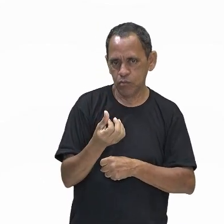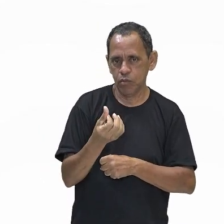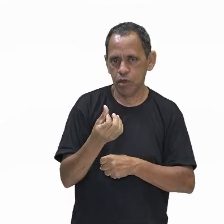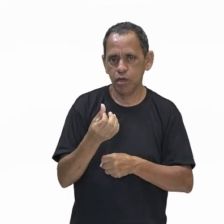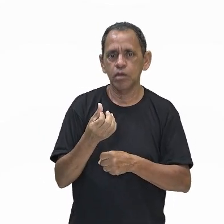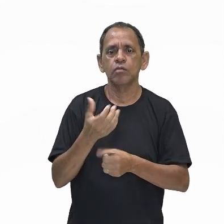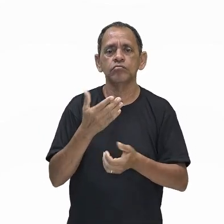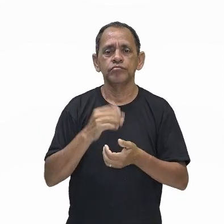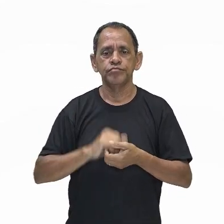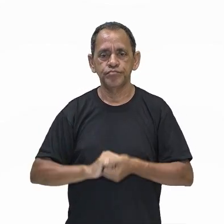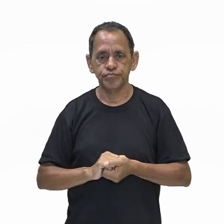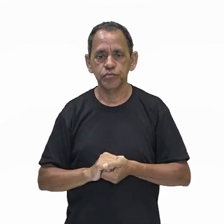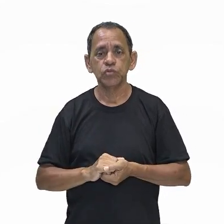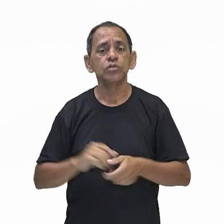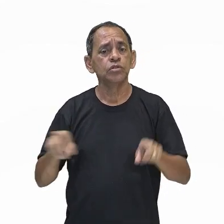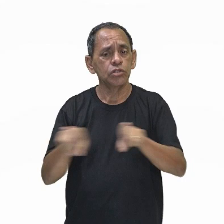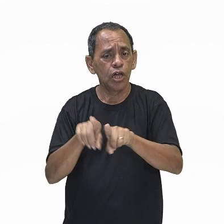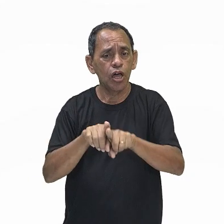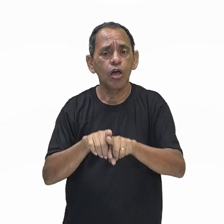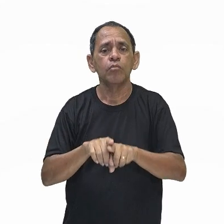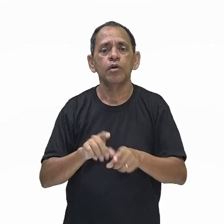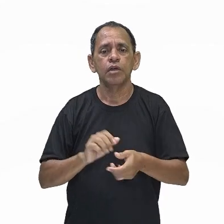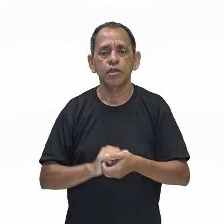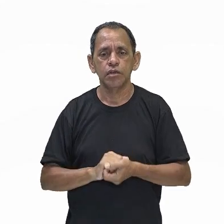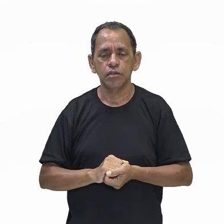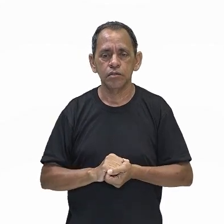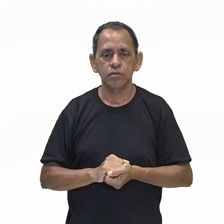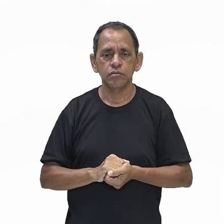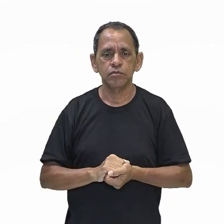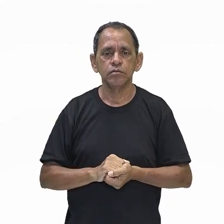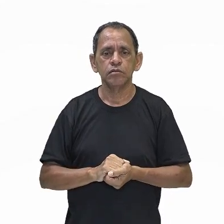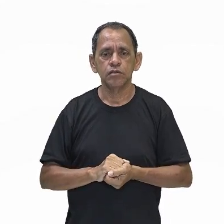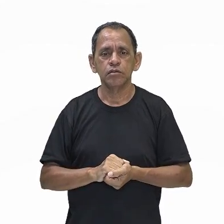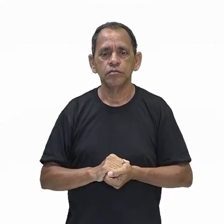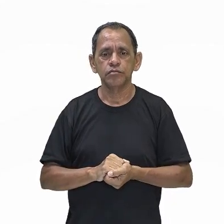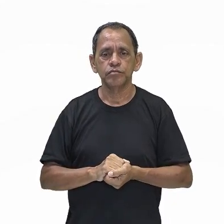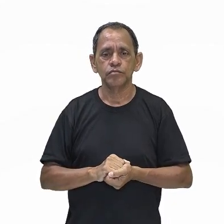escreveu. E aí ele também teve o Grande Sertões Vereda, publicado em